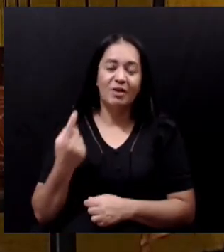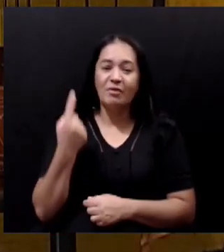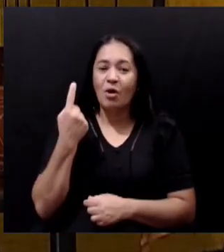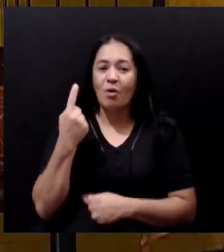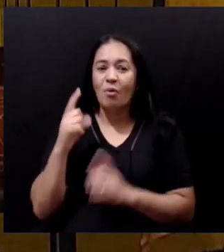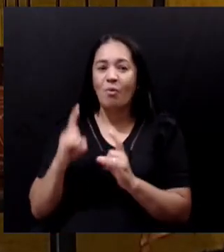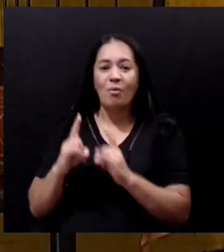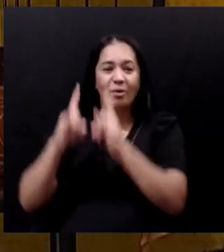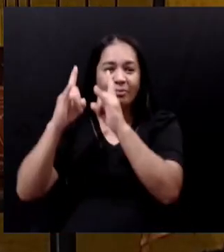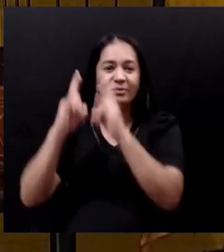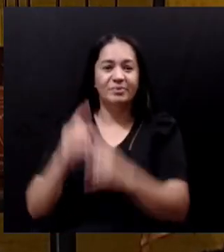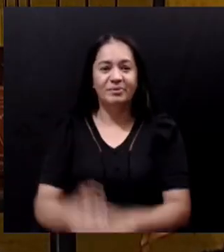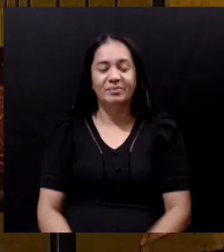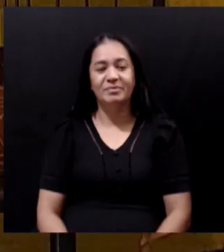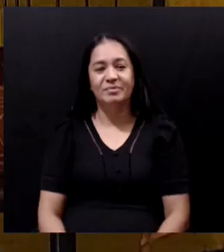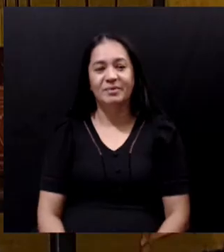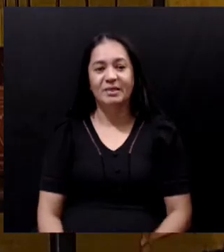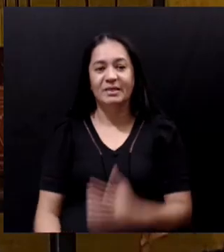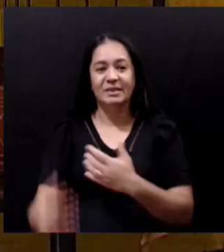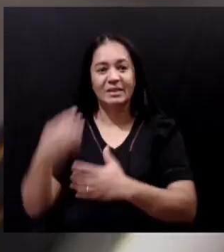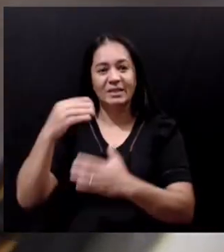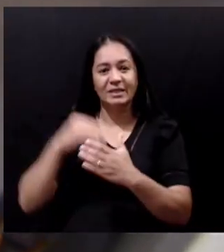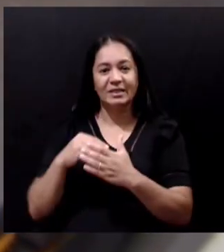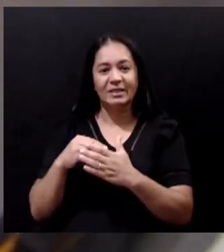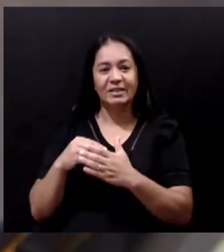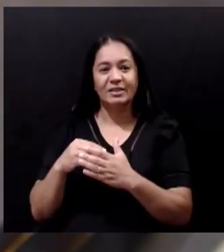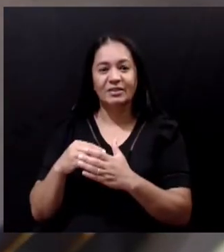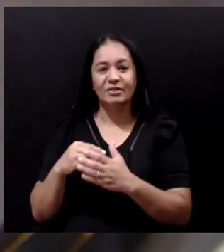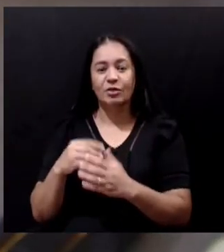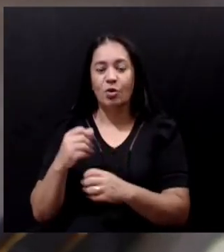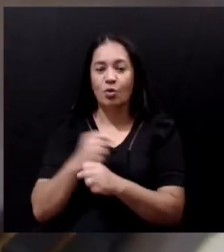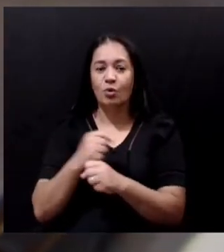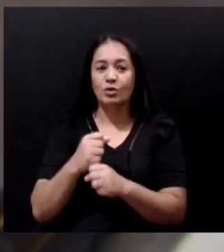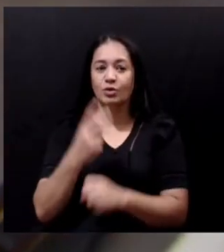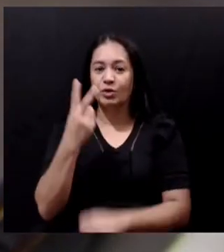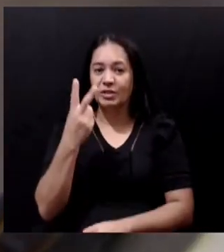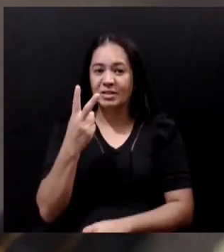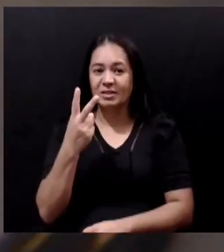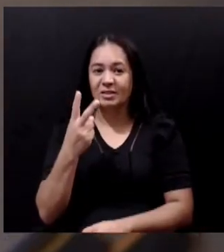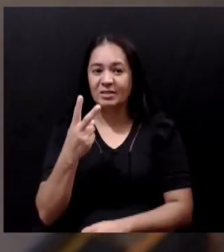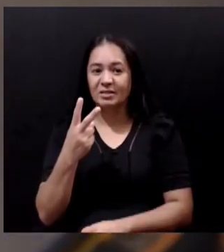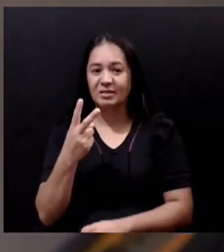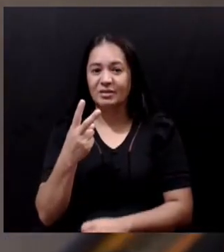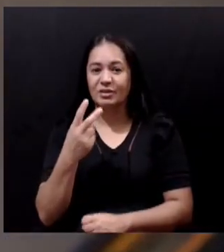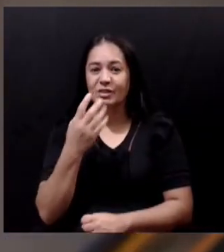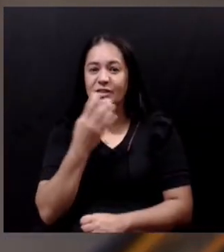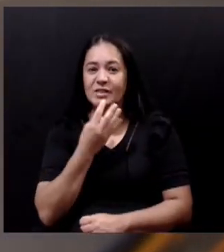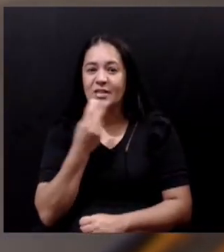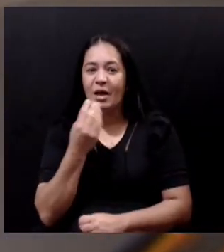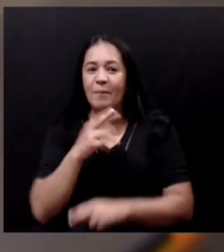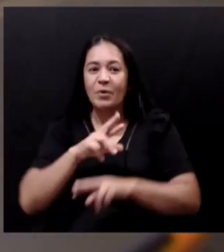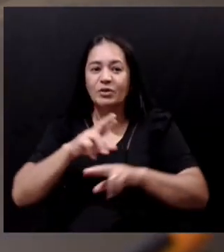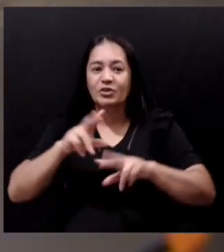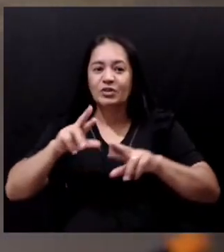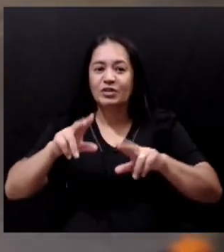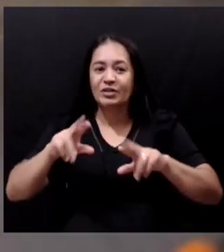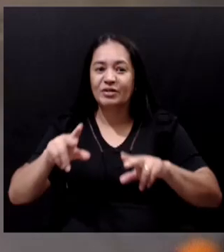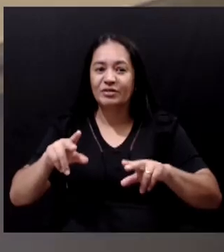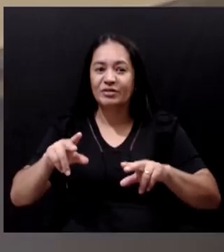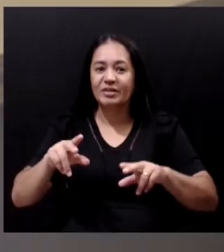E dentro do apartamento a gente ficou 2 anos. Sabores diferentes de pastel, de estrogonofe,